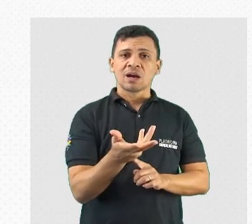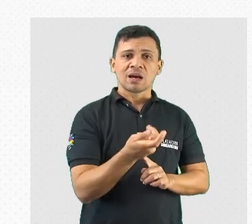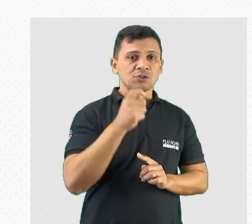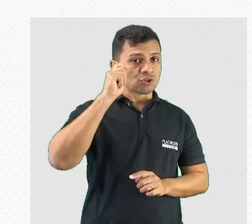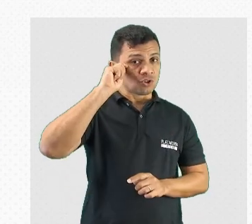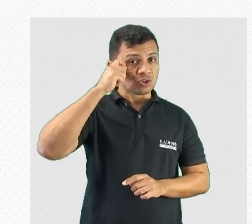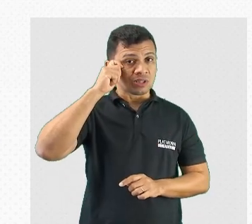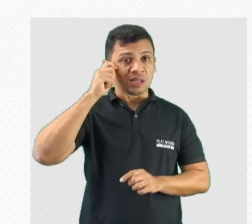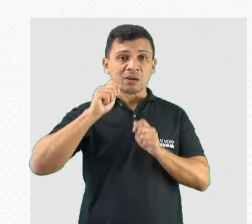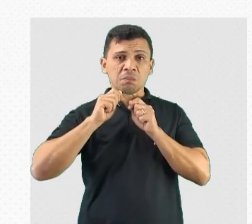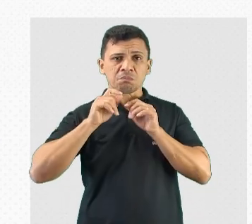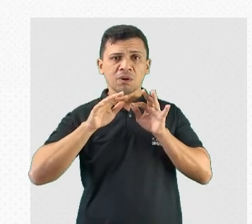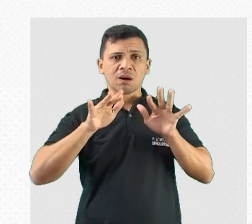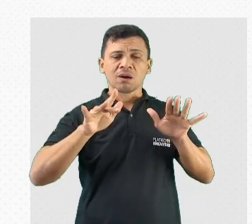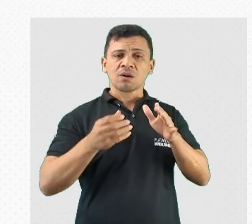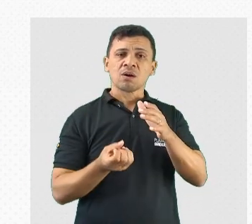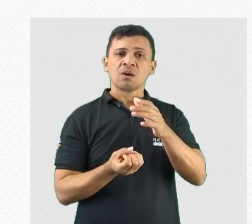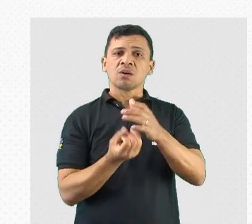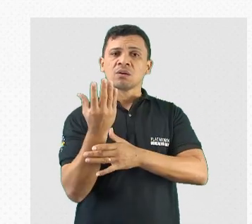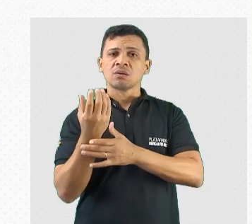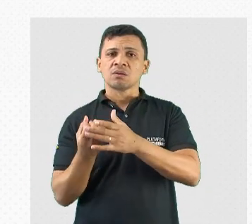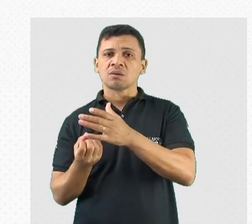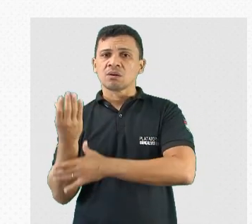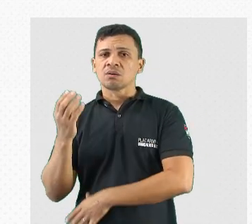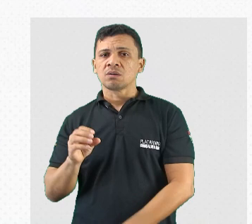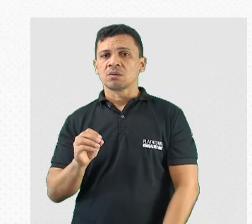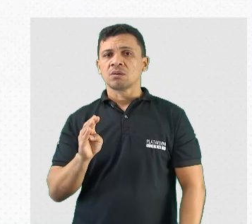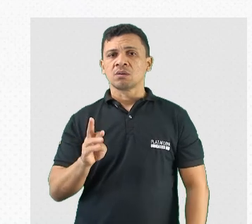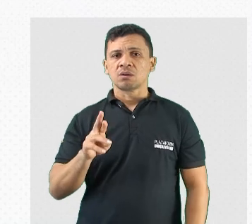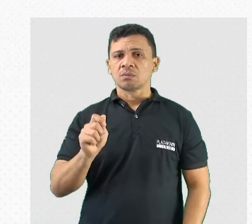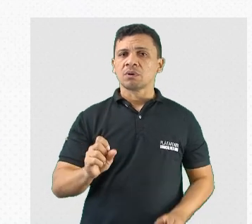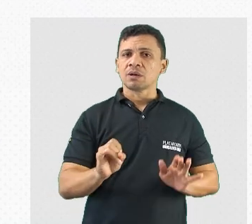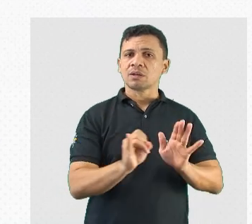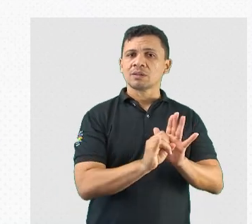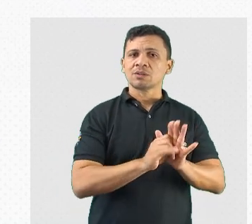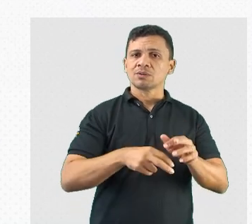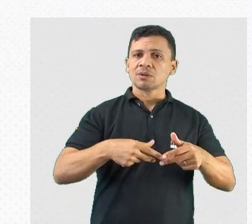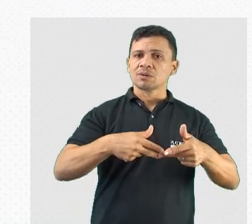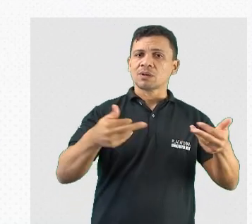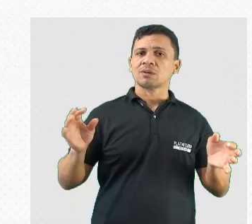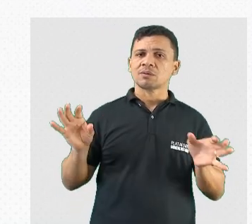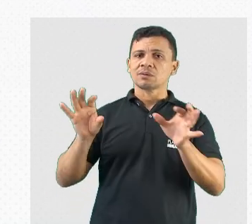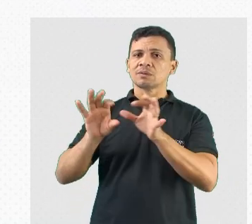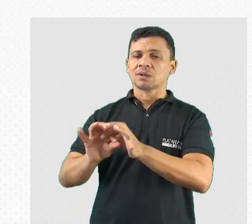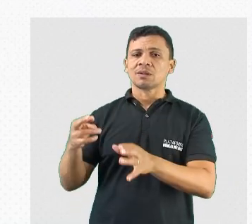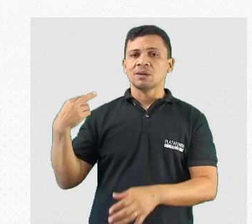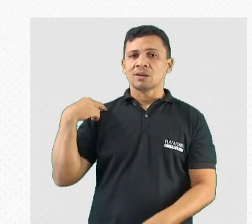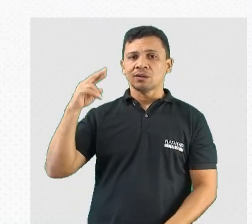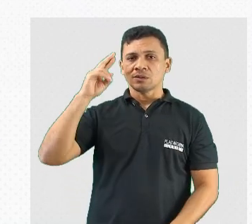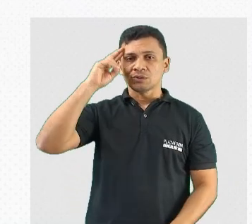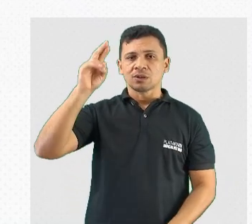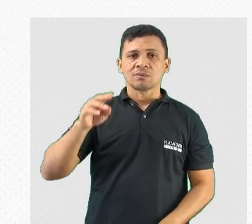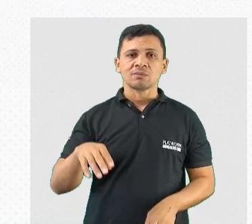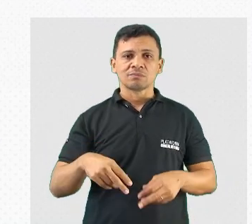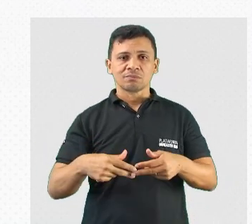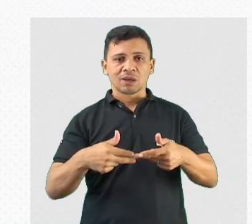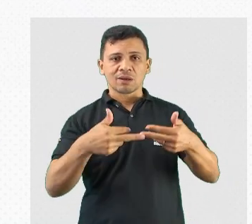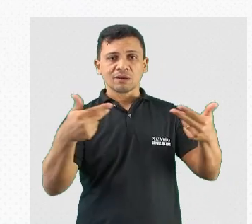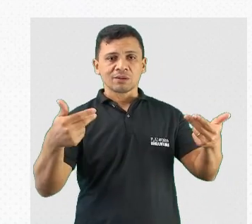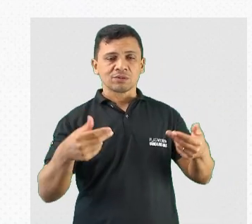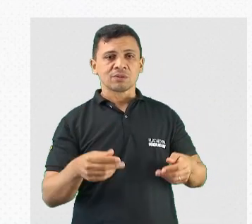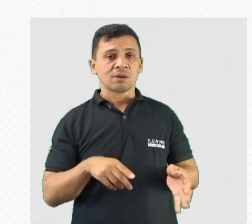diáspora que começam a produzir obras autorais com uma identidade étnica ligada às religiões, aos processos étnicos,